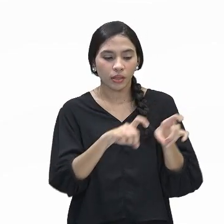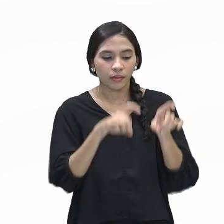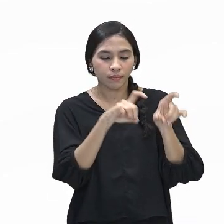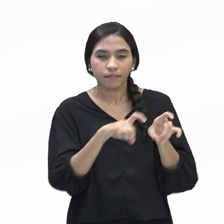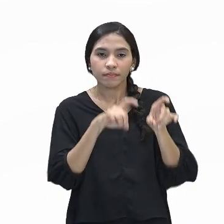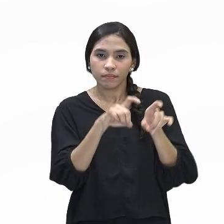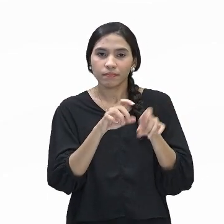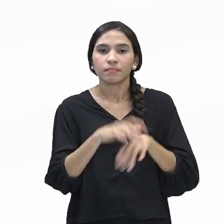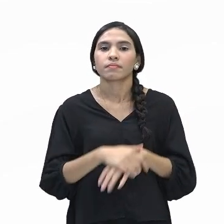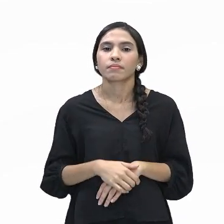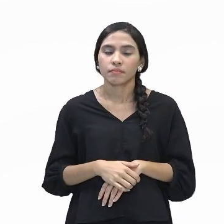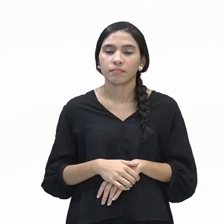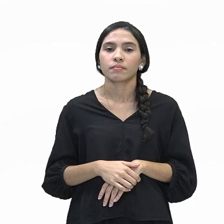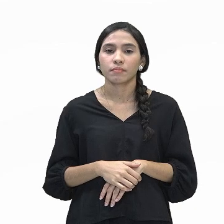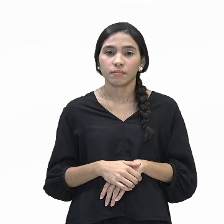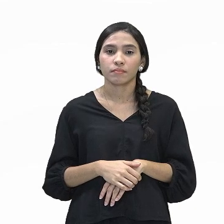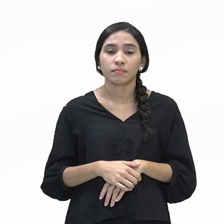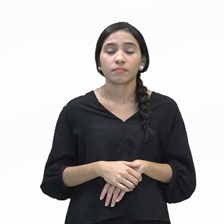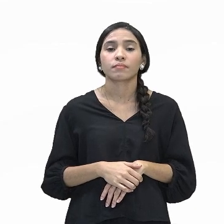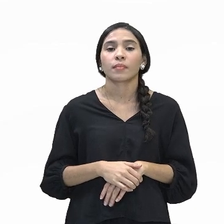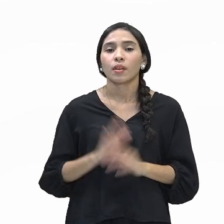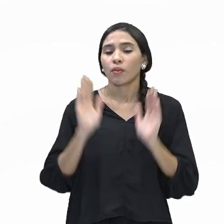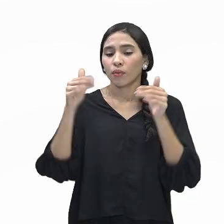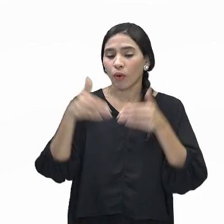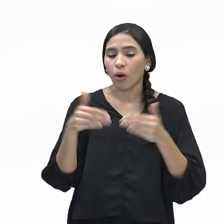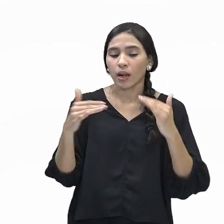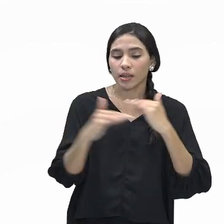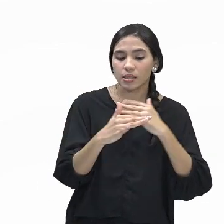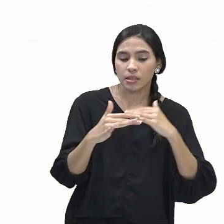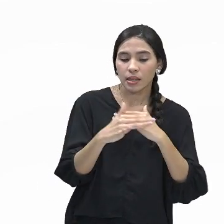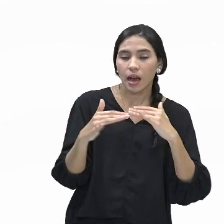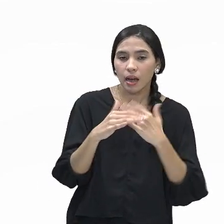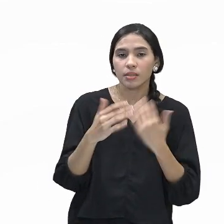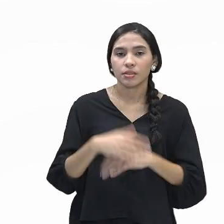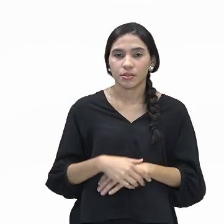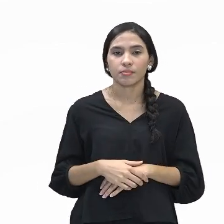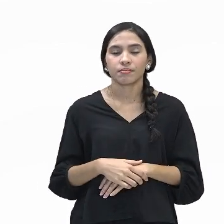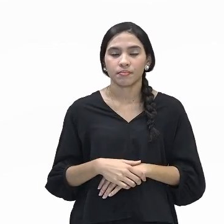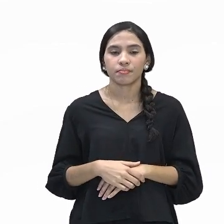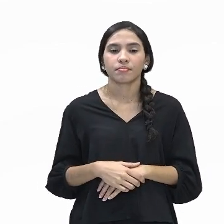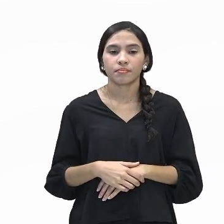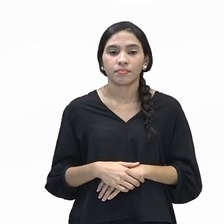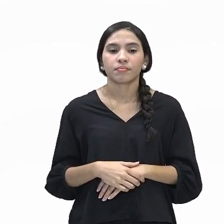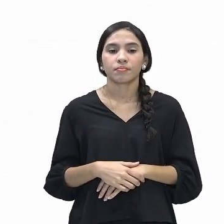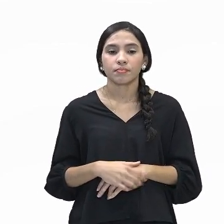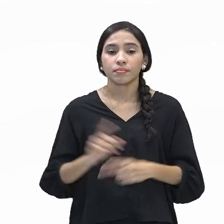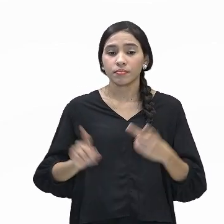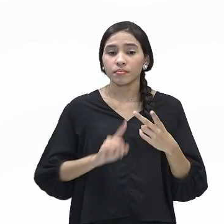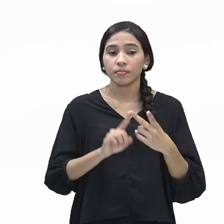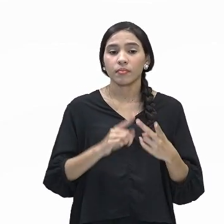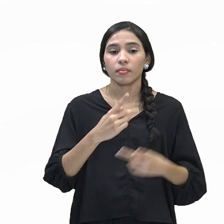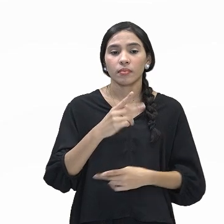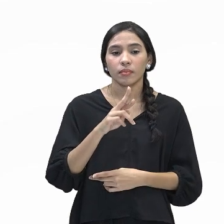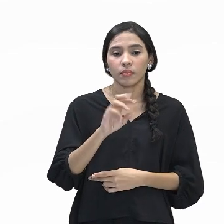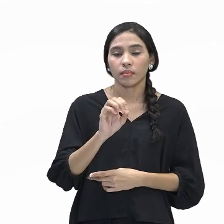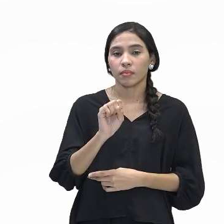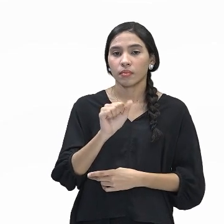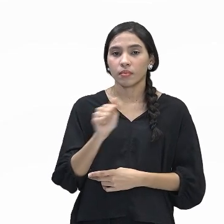Então, nessa prosa, vai focar muito a cidade e o restante vai ficar um pouco de lado. E aí, a gente tem a prosa